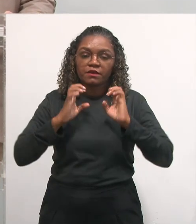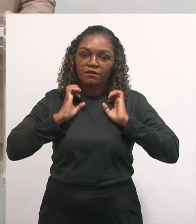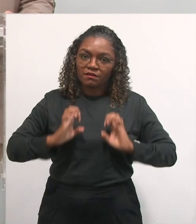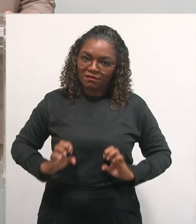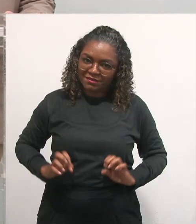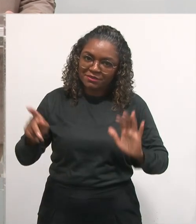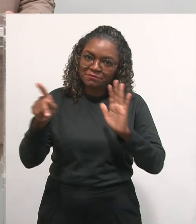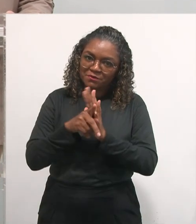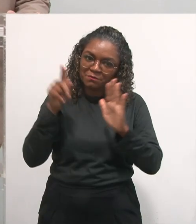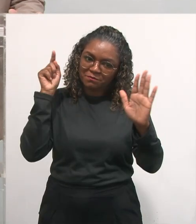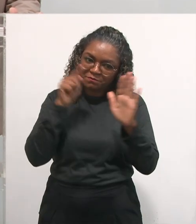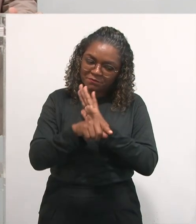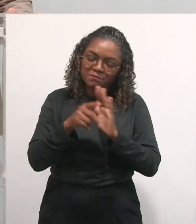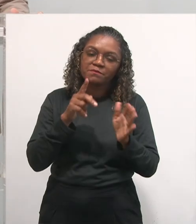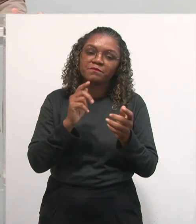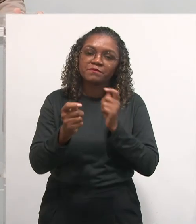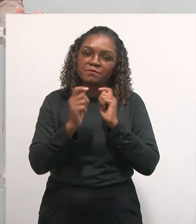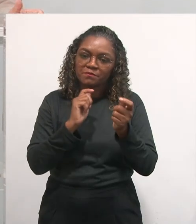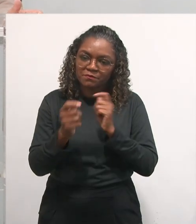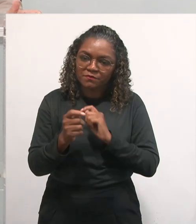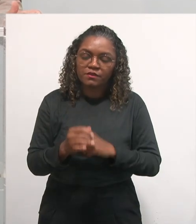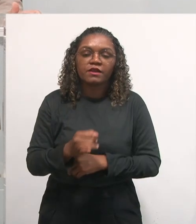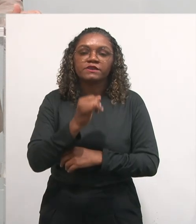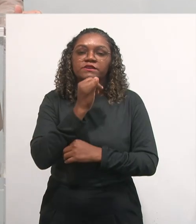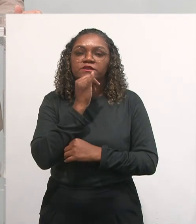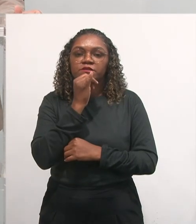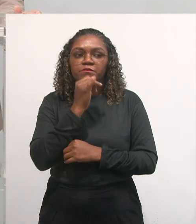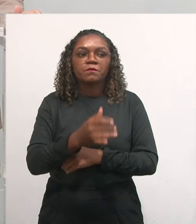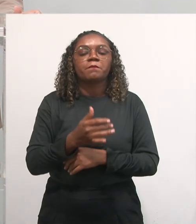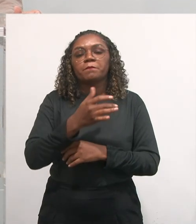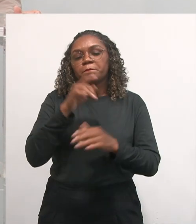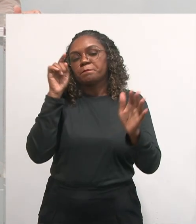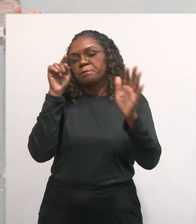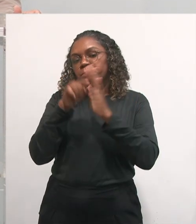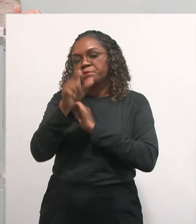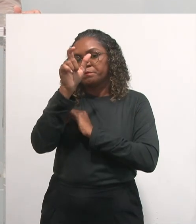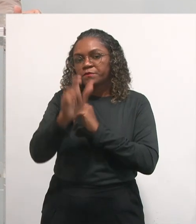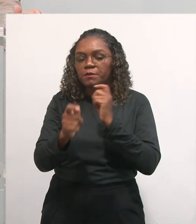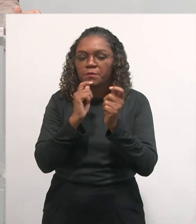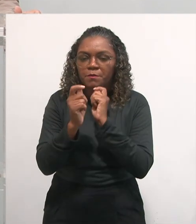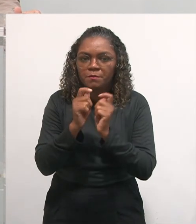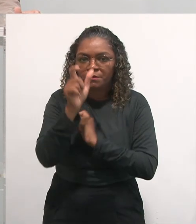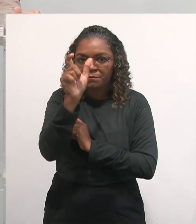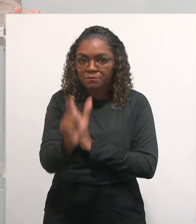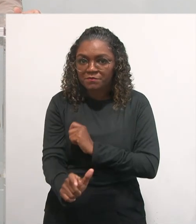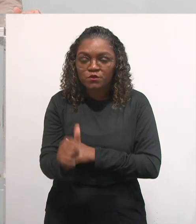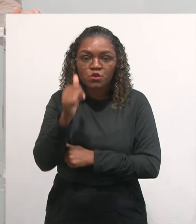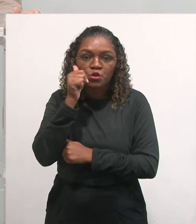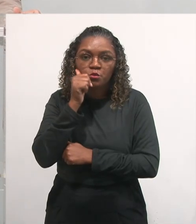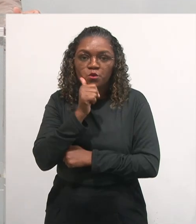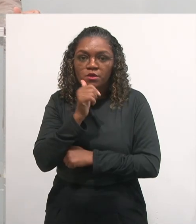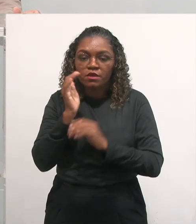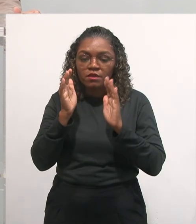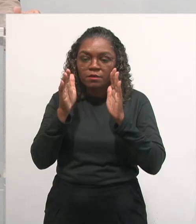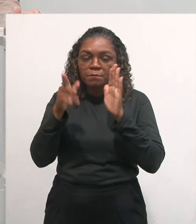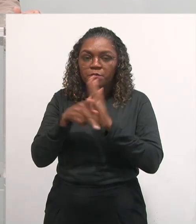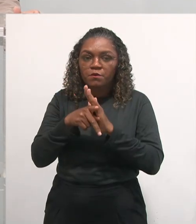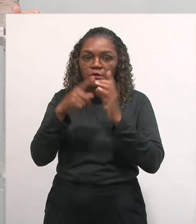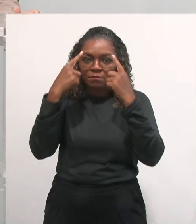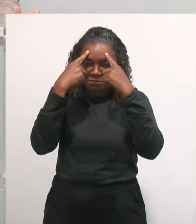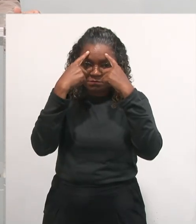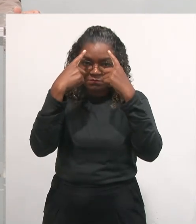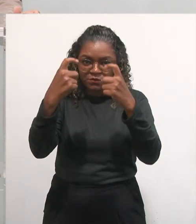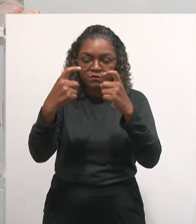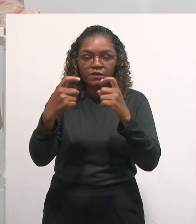Porque, por exemplo, você vai entrevistar, por exemplo, mulheres em situação de violência e fazer ela reviver todo aquele drama que ela passou,